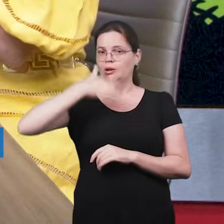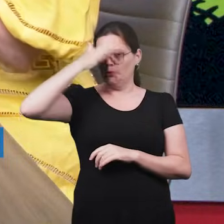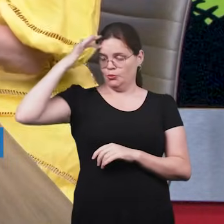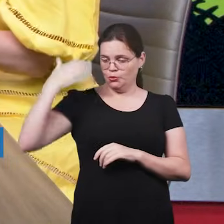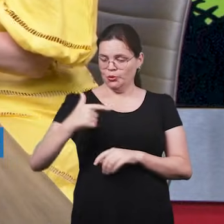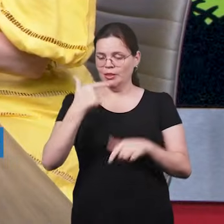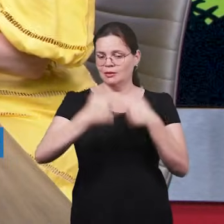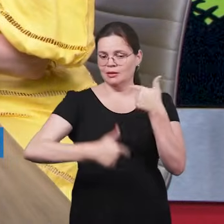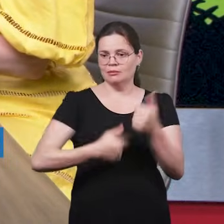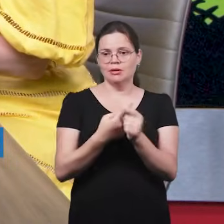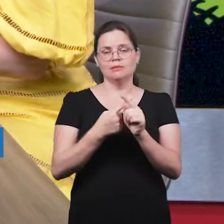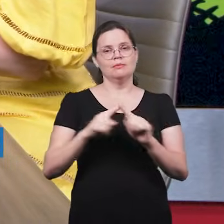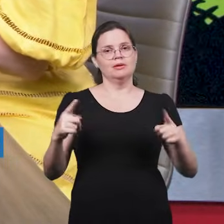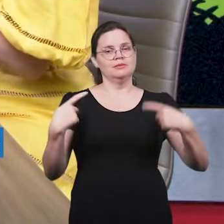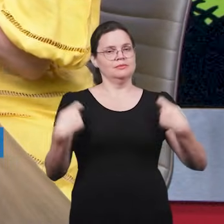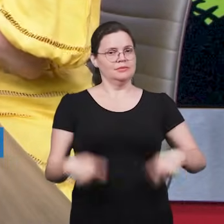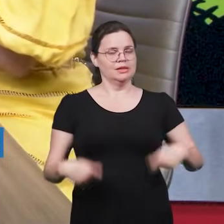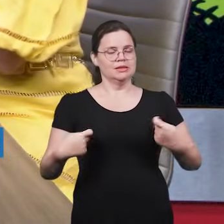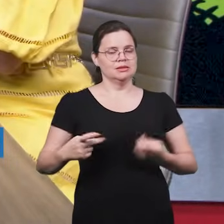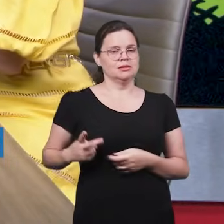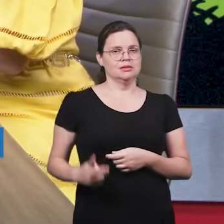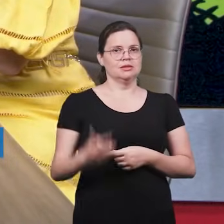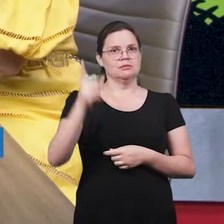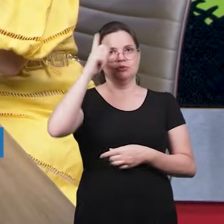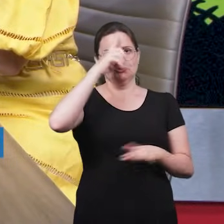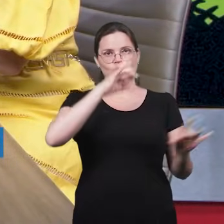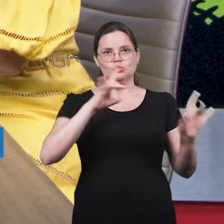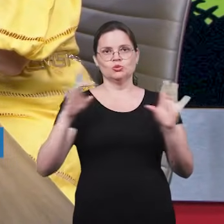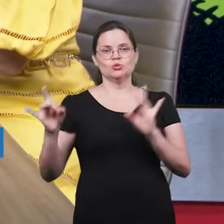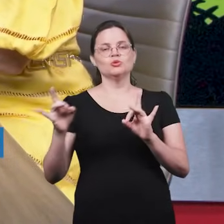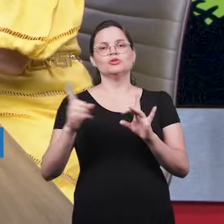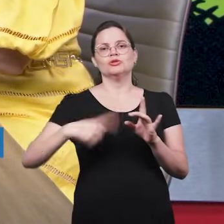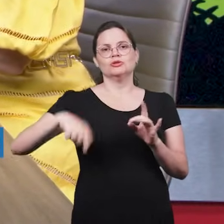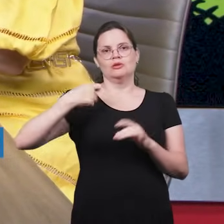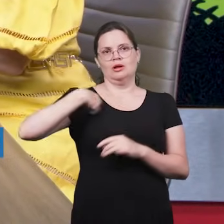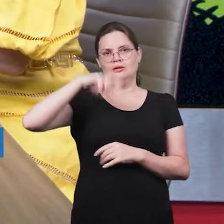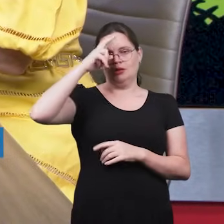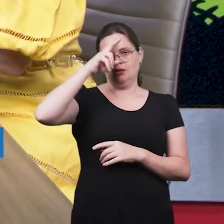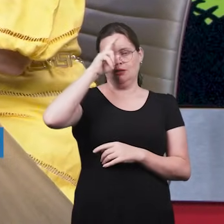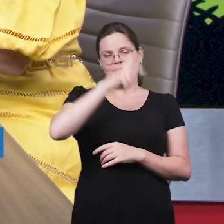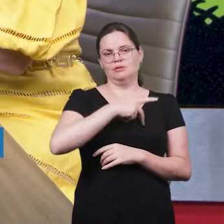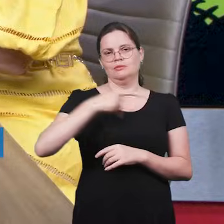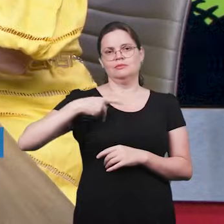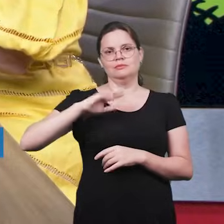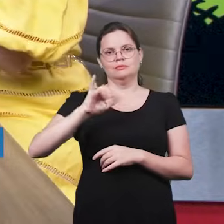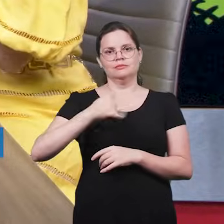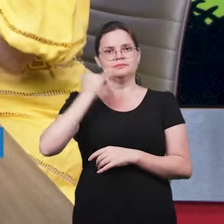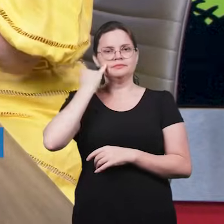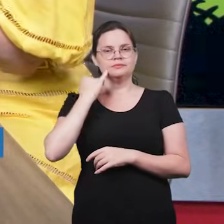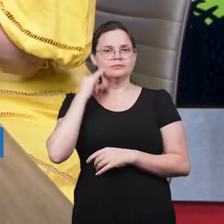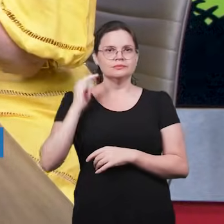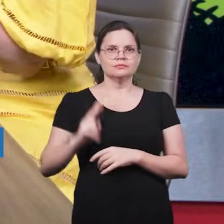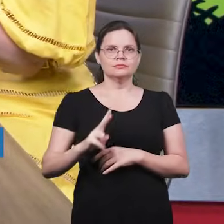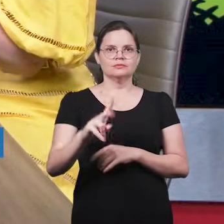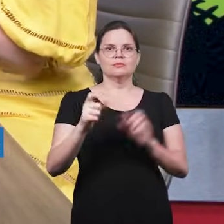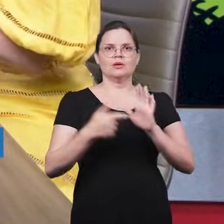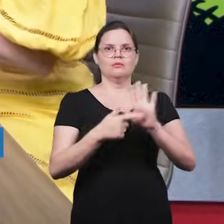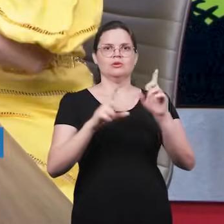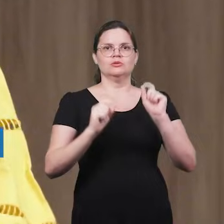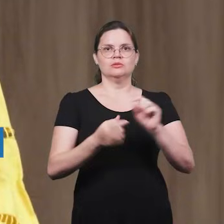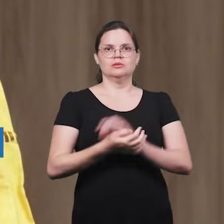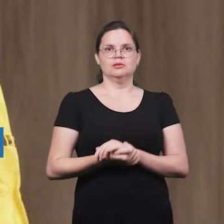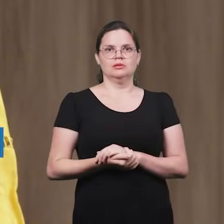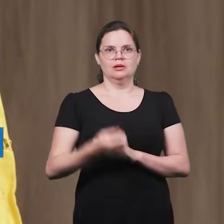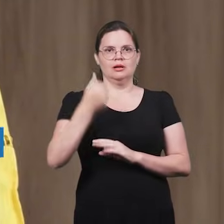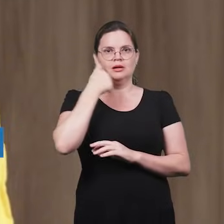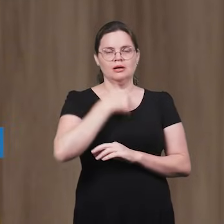em que a todo tempo, a gente sempre lembra a experiência do pastor Josias, que ele nos conta com esse texto, né? Que a sua mãe ia levá-lo para a escola e